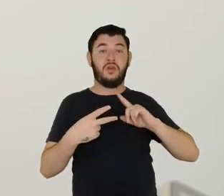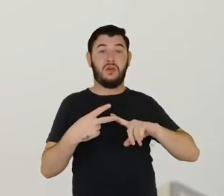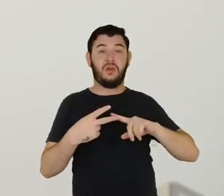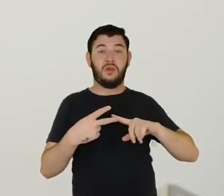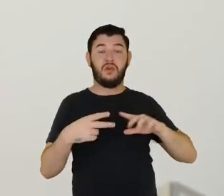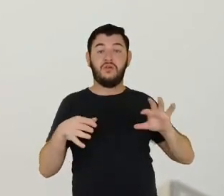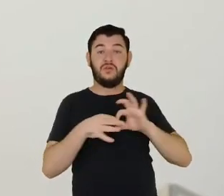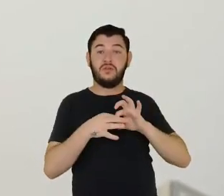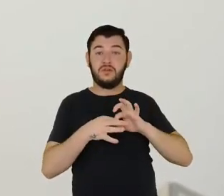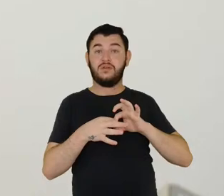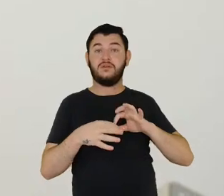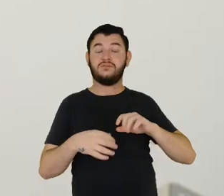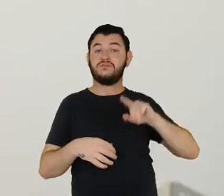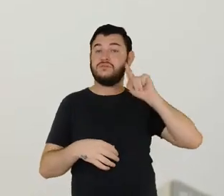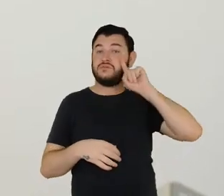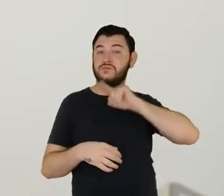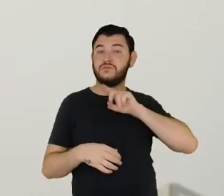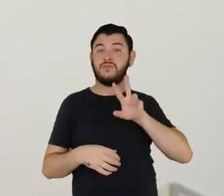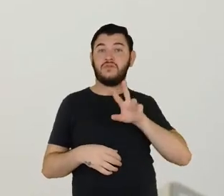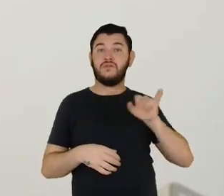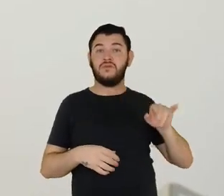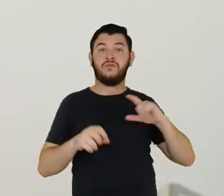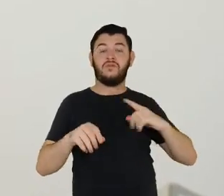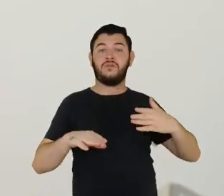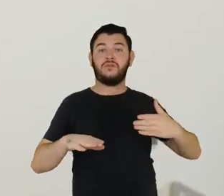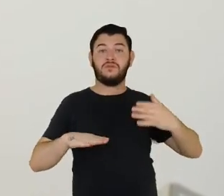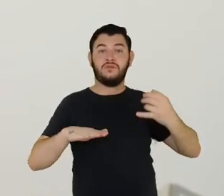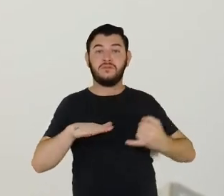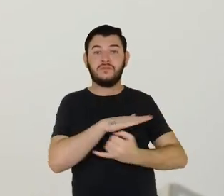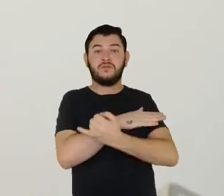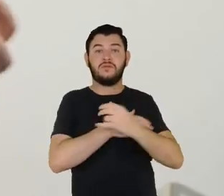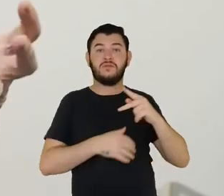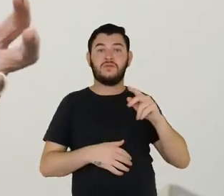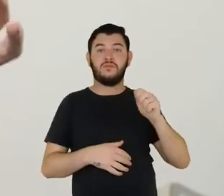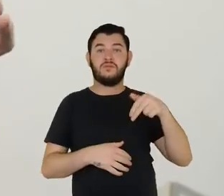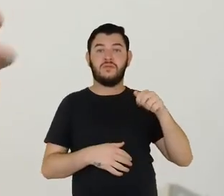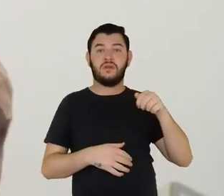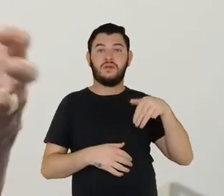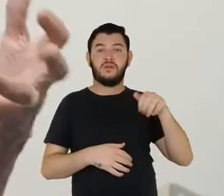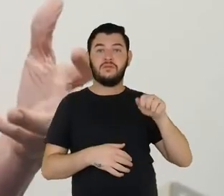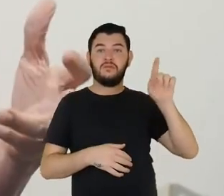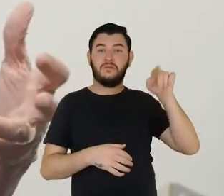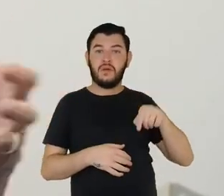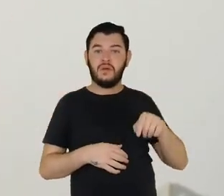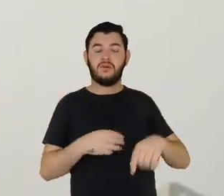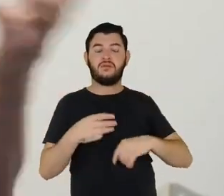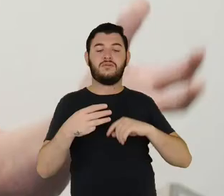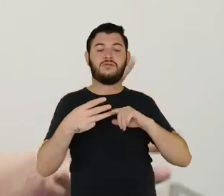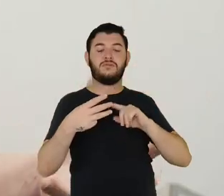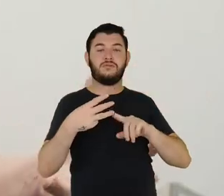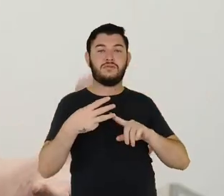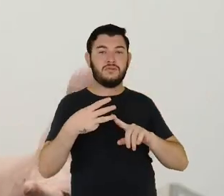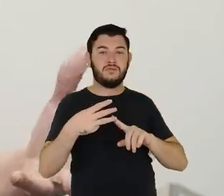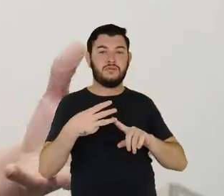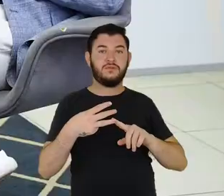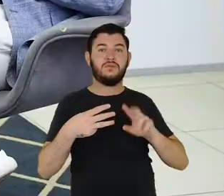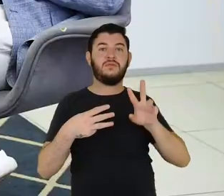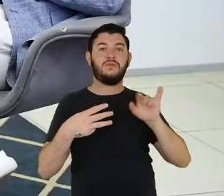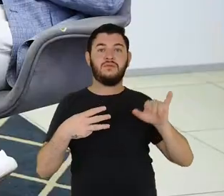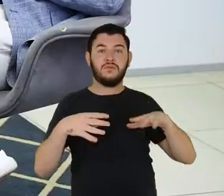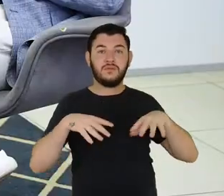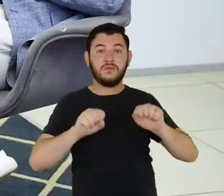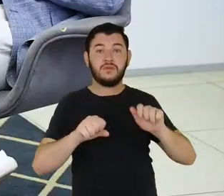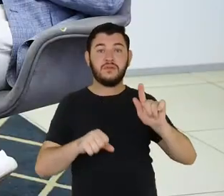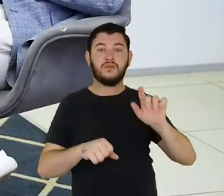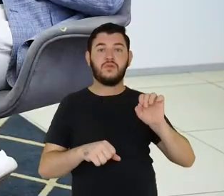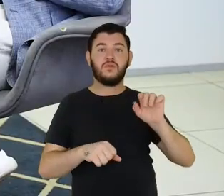que pertence à Dinamarca, se eu não me engano. Uhum. Então, imagina, ele fala isso para ocupar o lugar da mídia. Uhum.